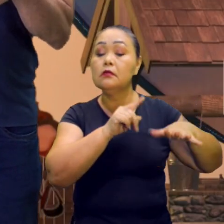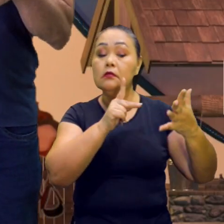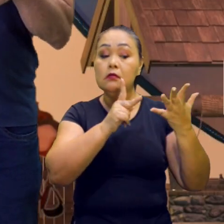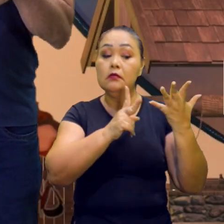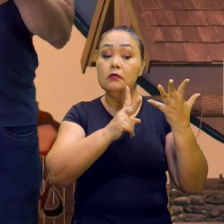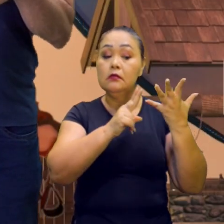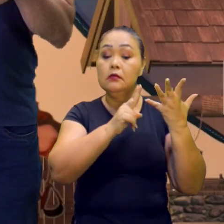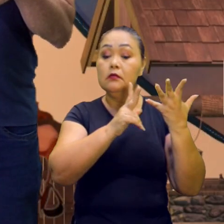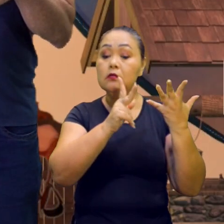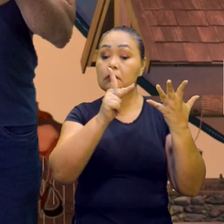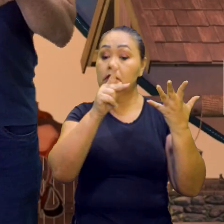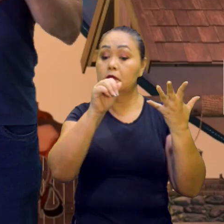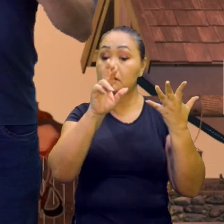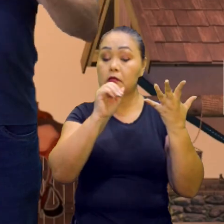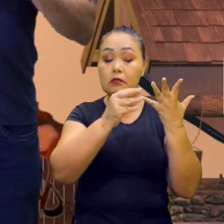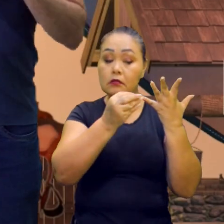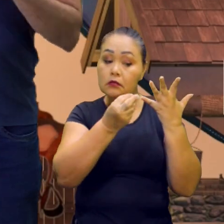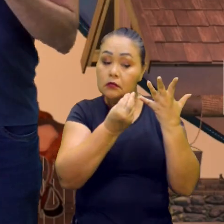condução.